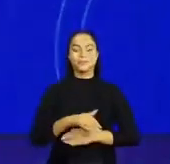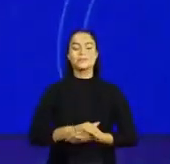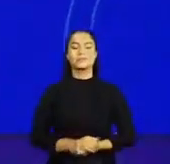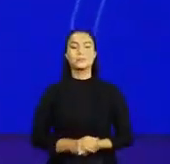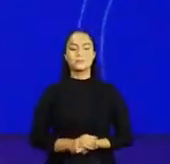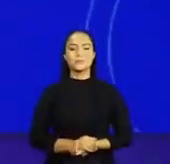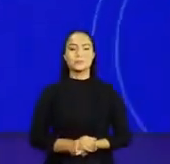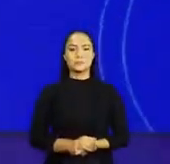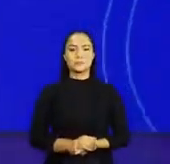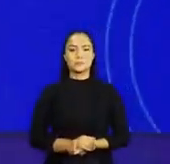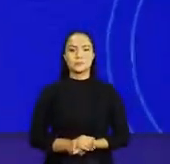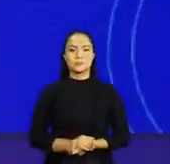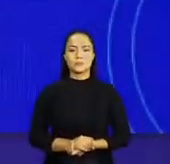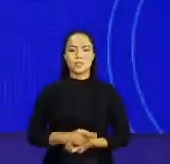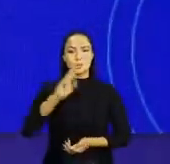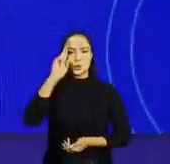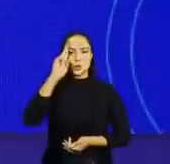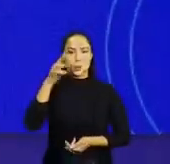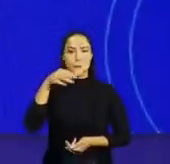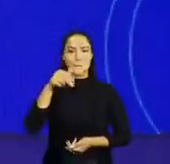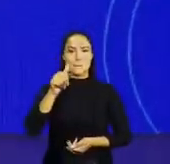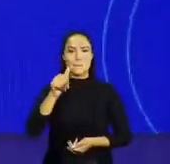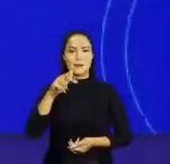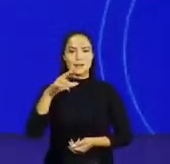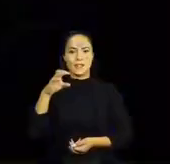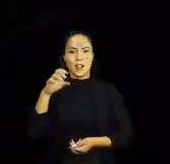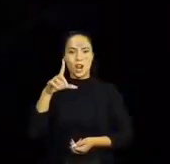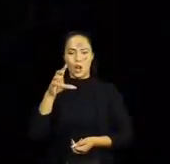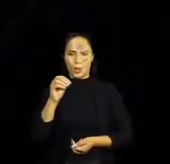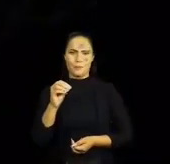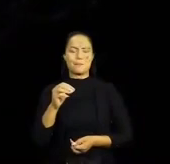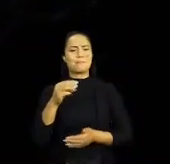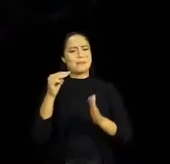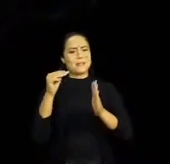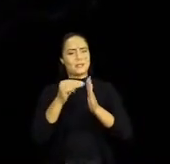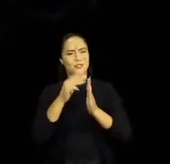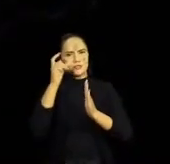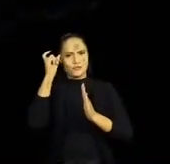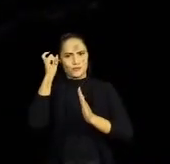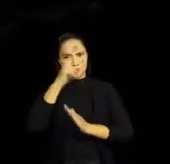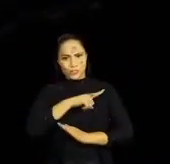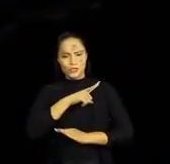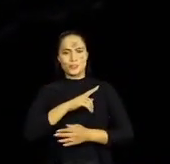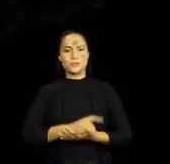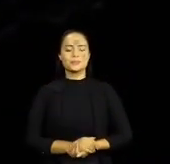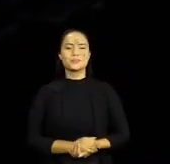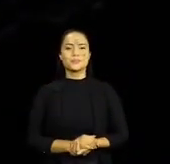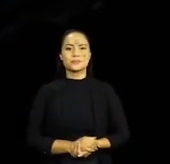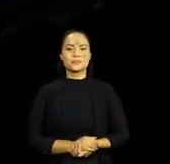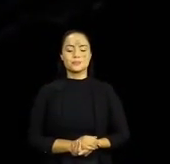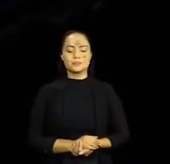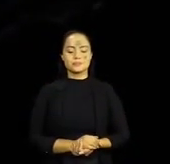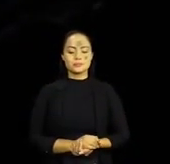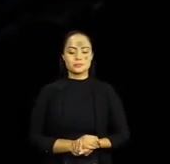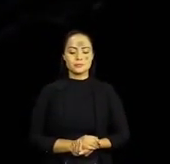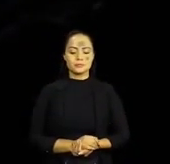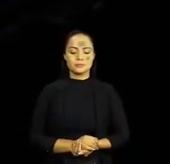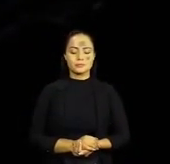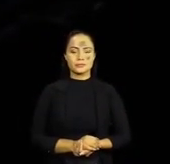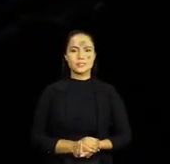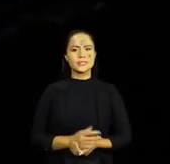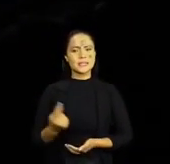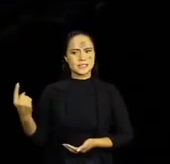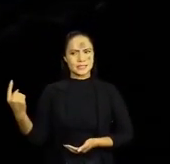estavam concorrendo, não só nessa edição, mas todos que durante 20 anos concorreram aí pelo Banco do Brasil, e tu ser a